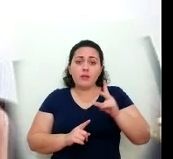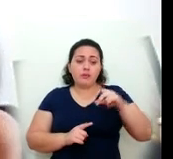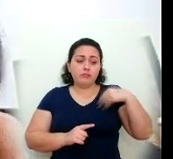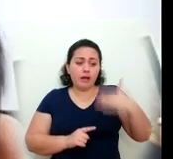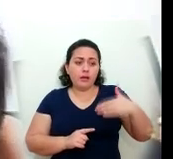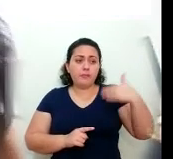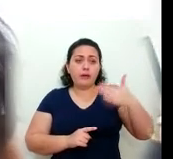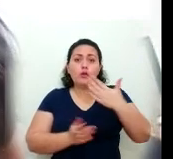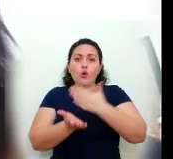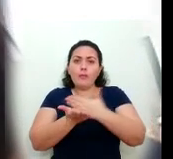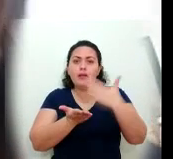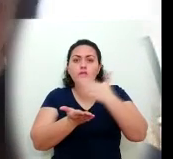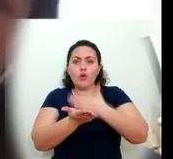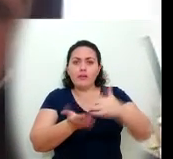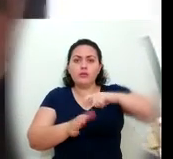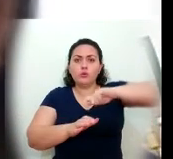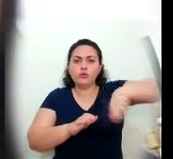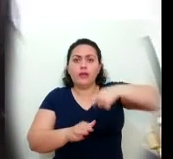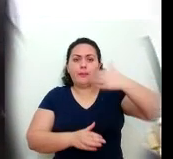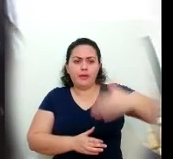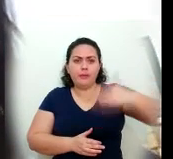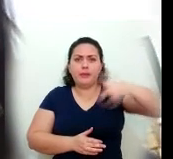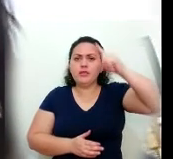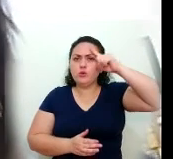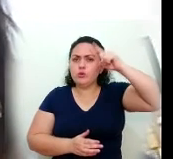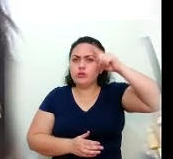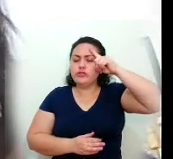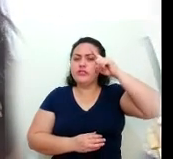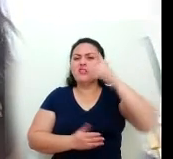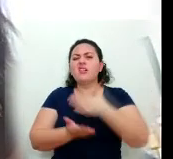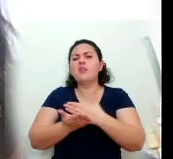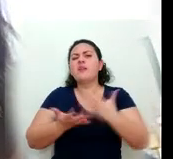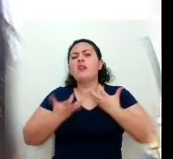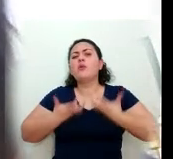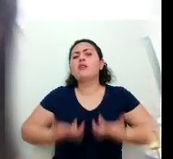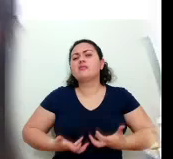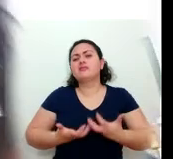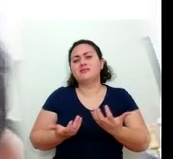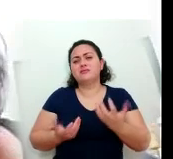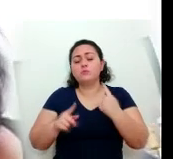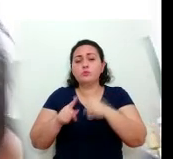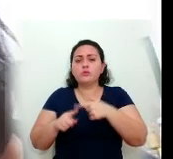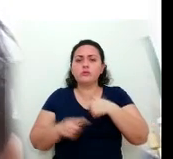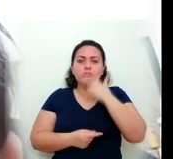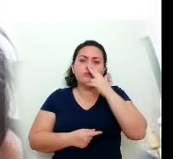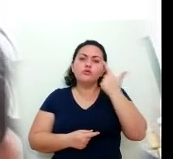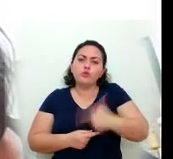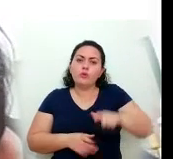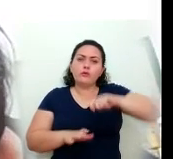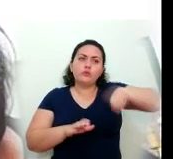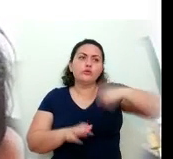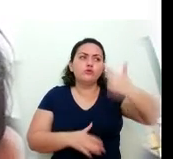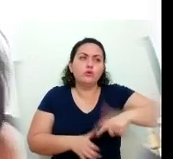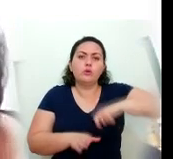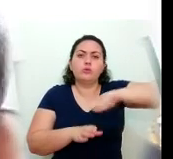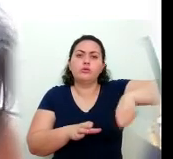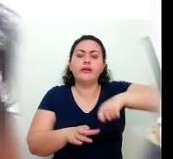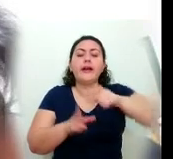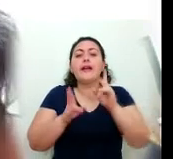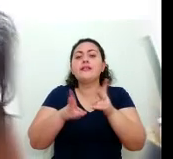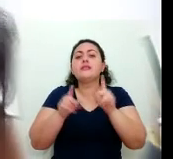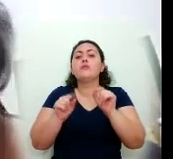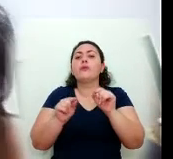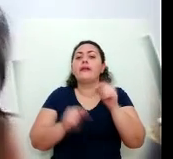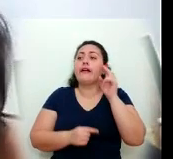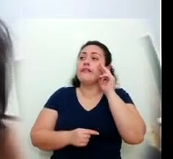cada refeição, ele é realmente custoso, né? E com o tempo as pessoas tendem a ir cansando, e aí a gente